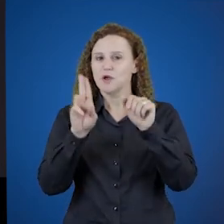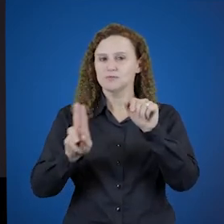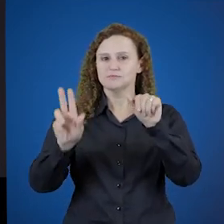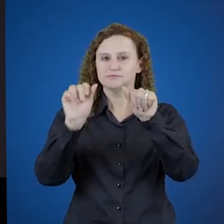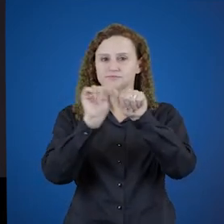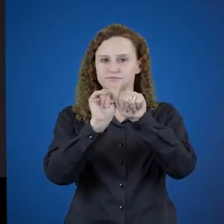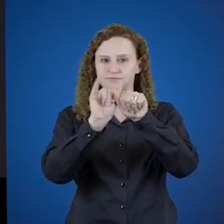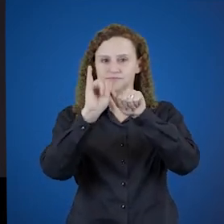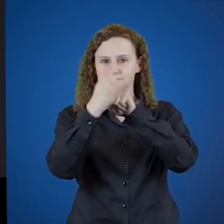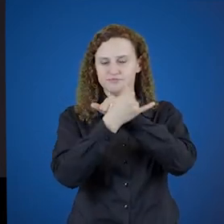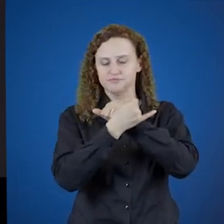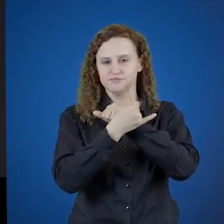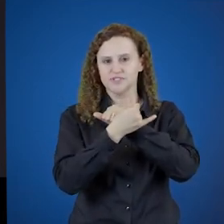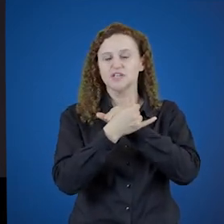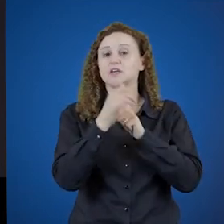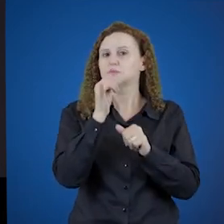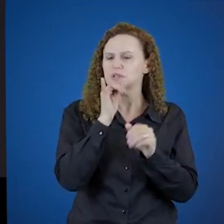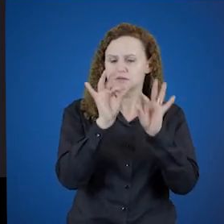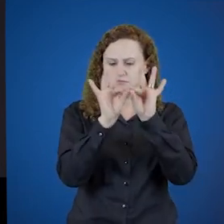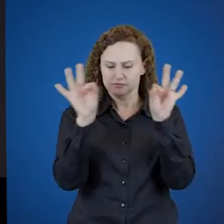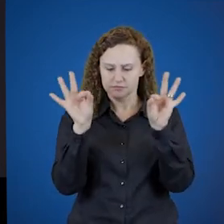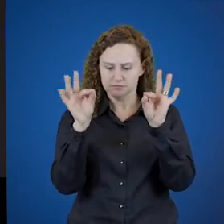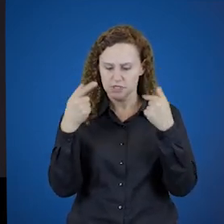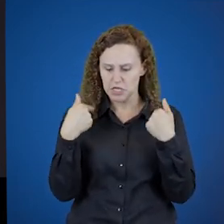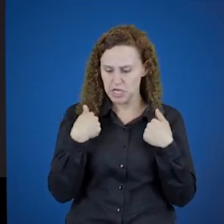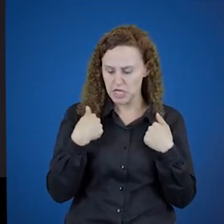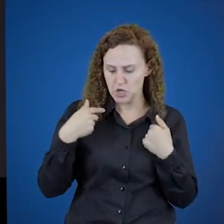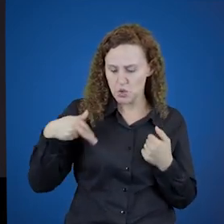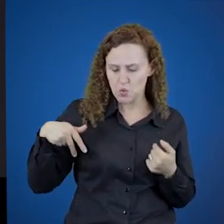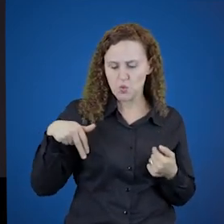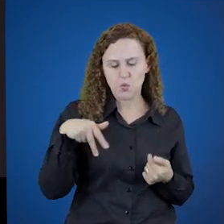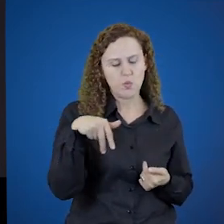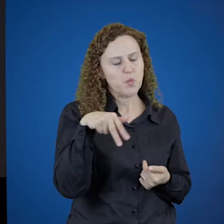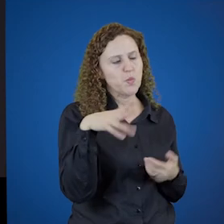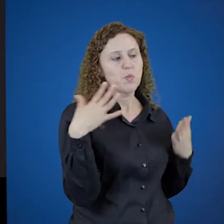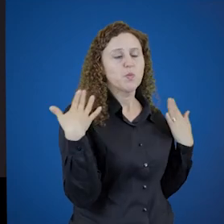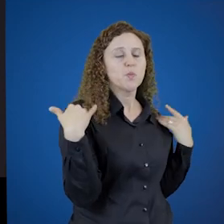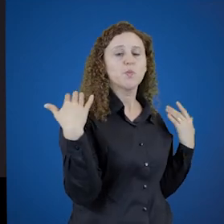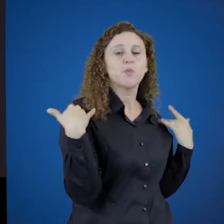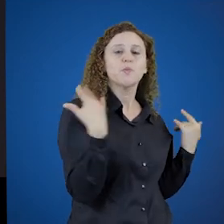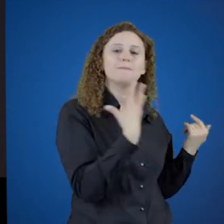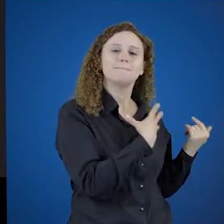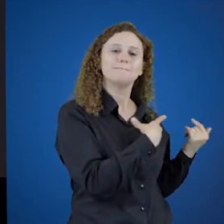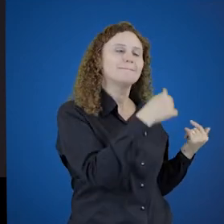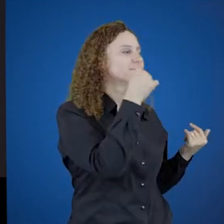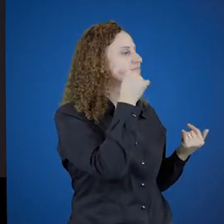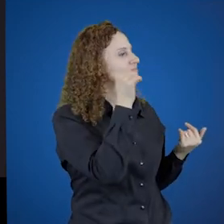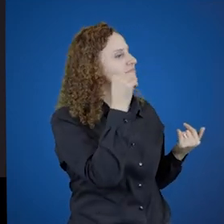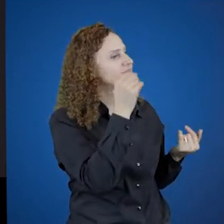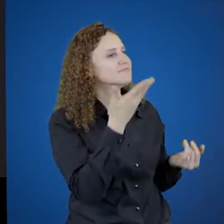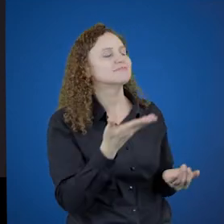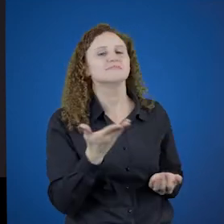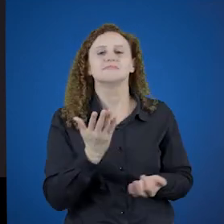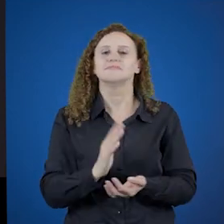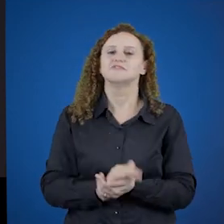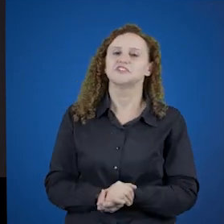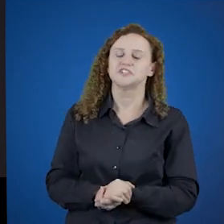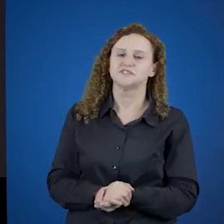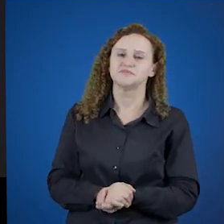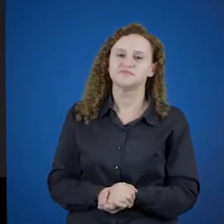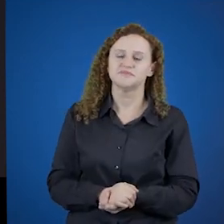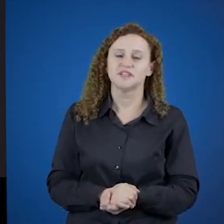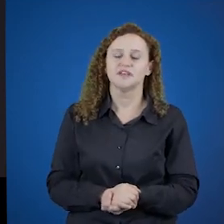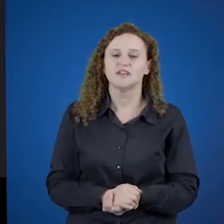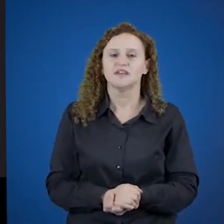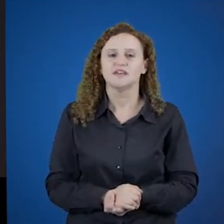adjetivo eu passeio com minha filha eu tenho a frase e eu passeio